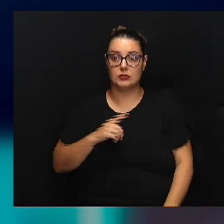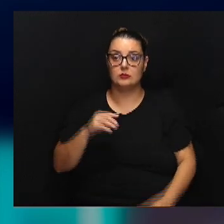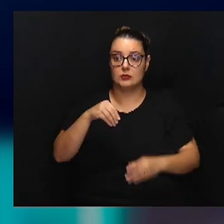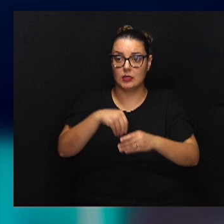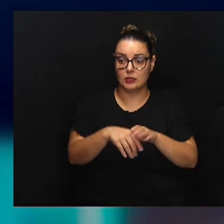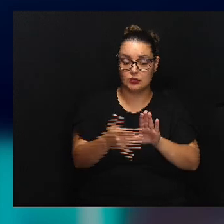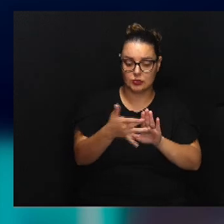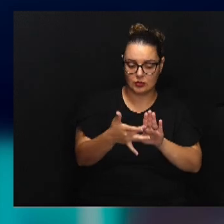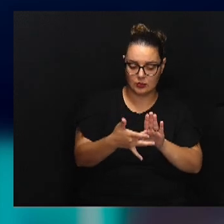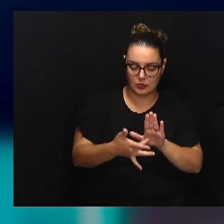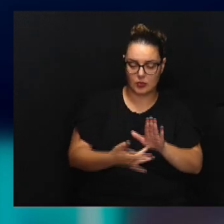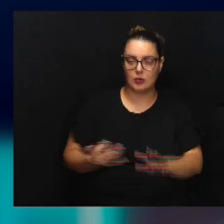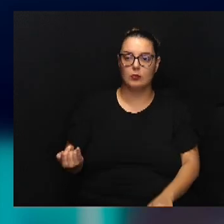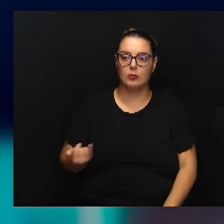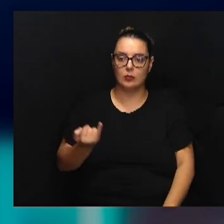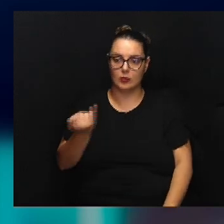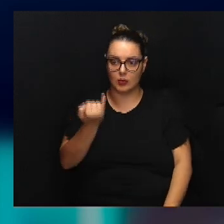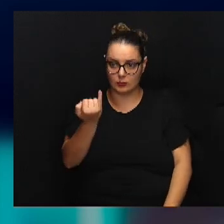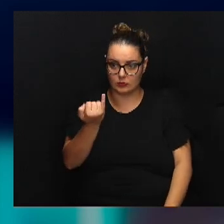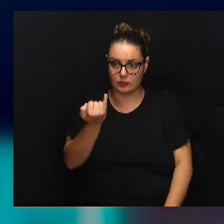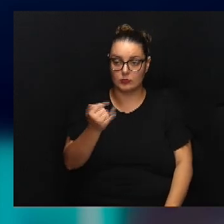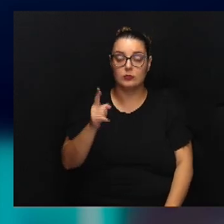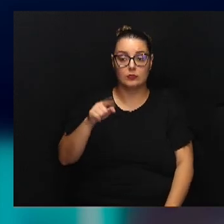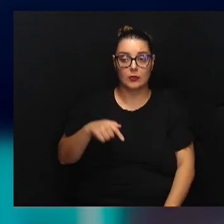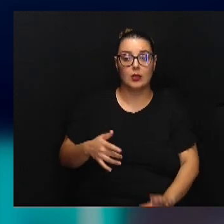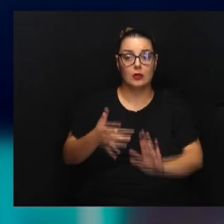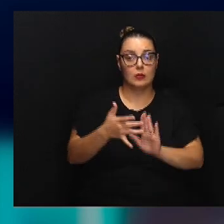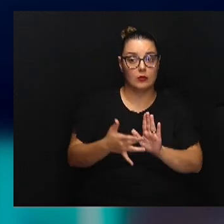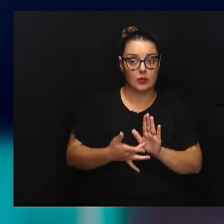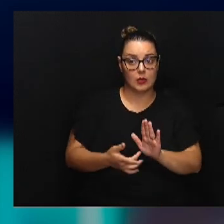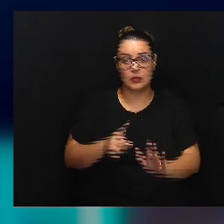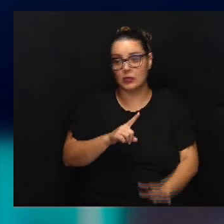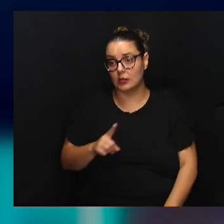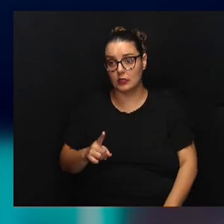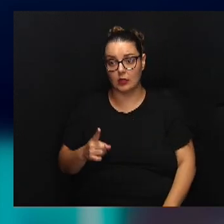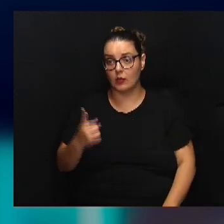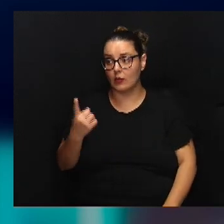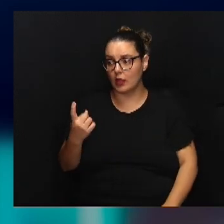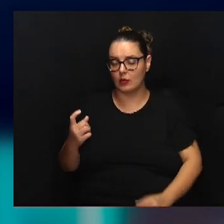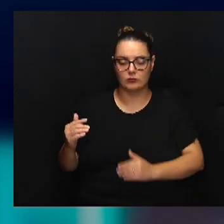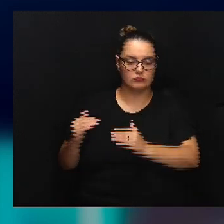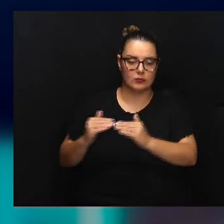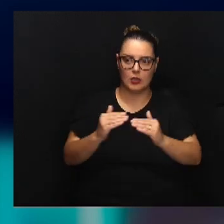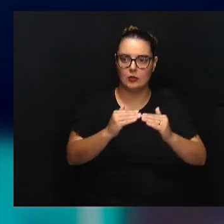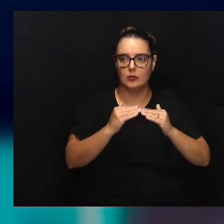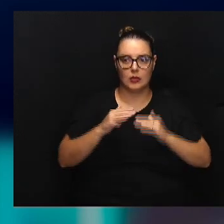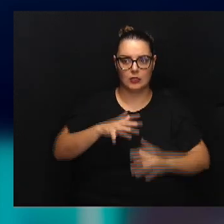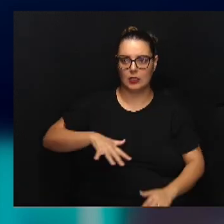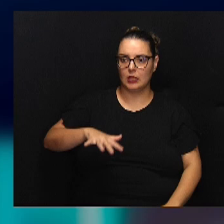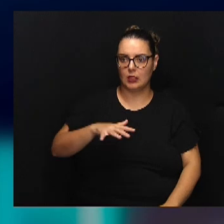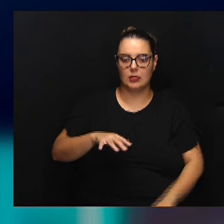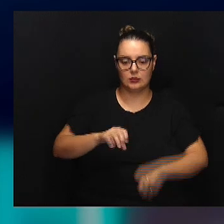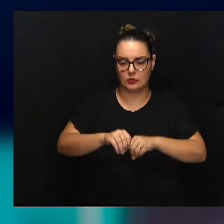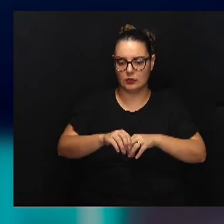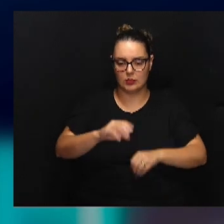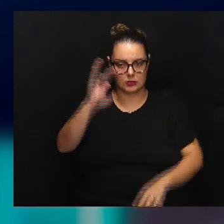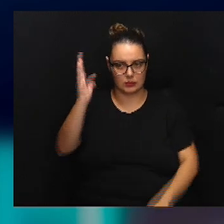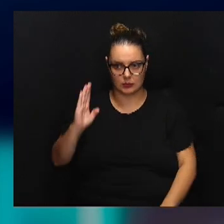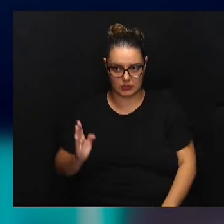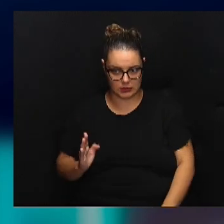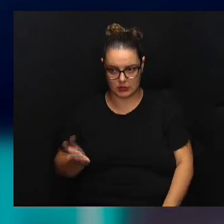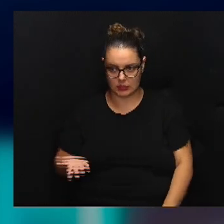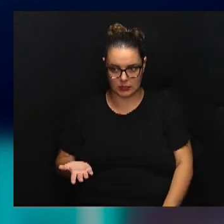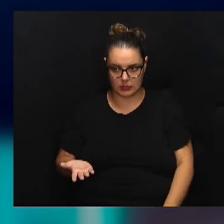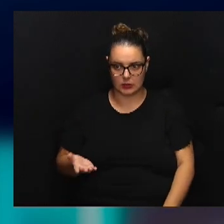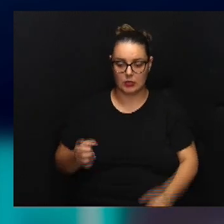pauta importante, mas uma pauta que não é unanimidade no meio educacional brasileiro, né?